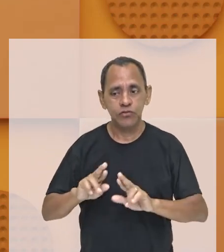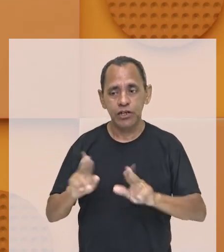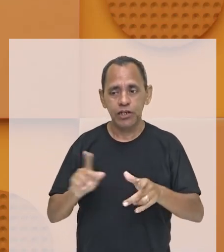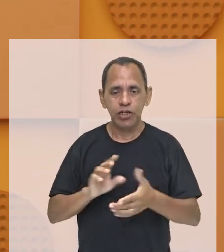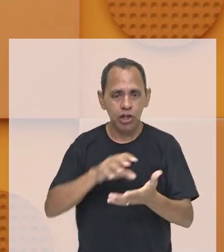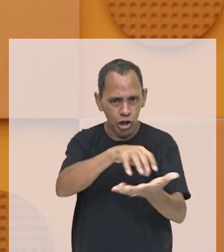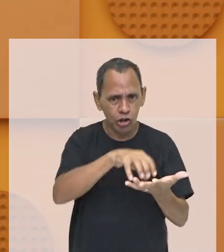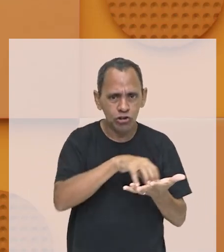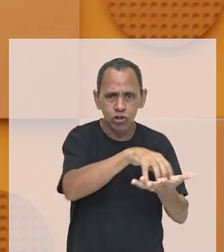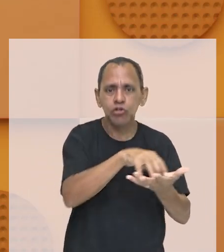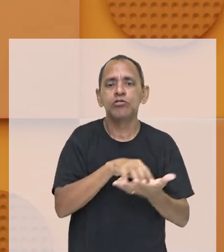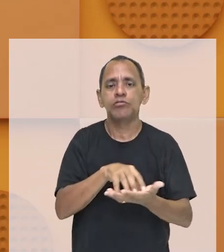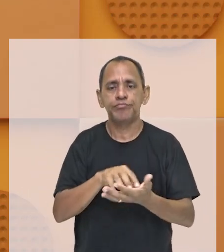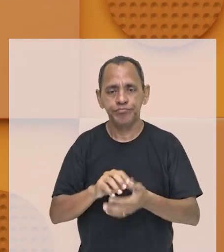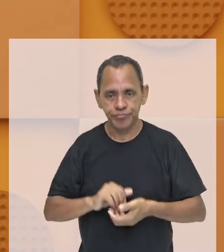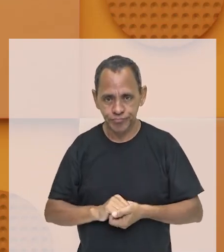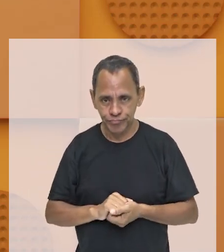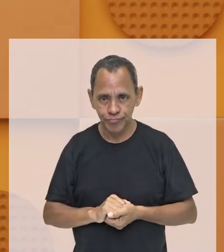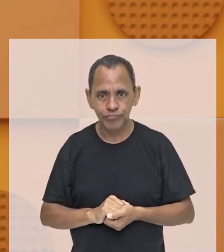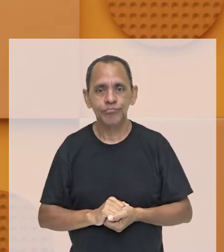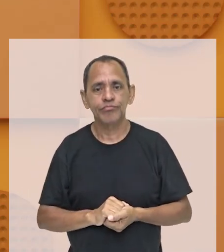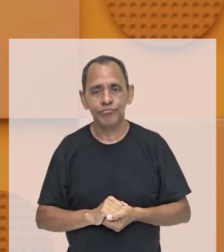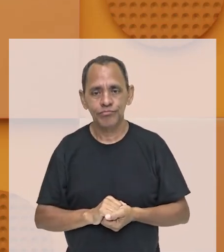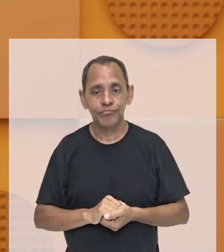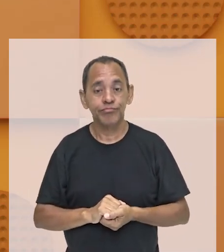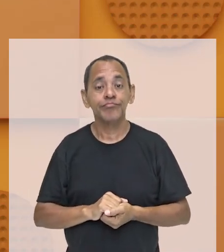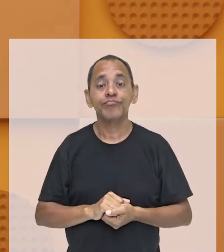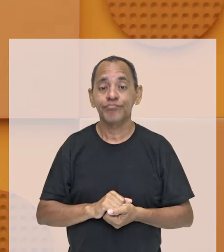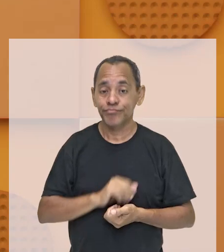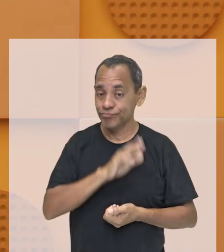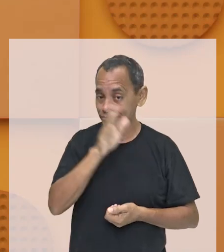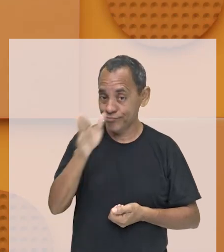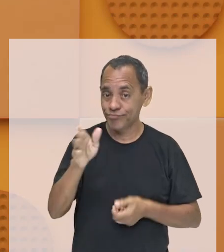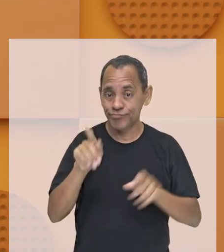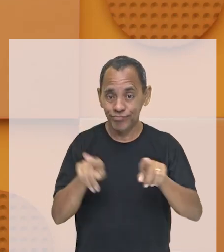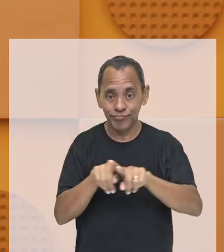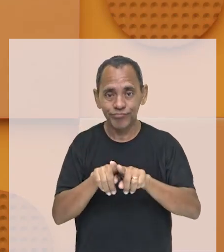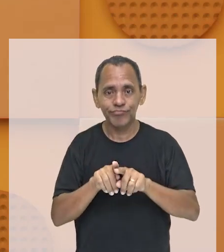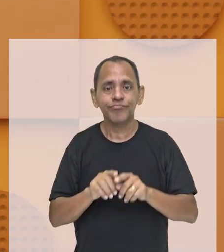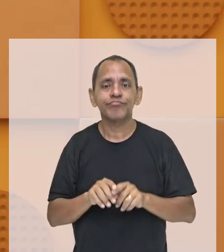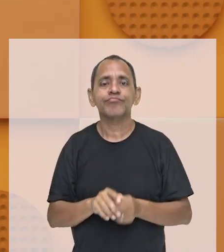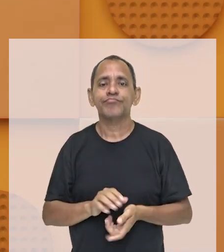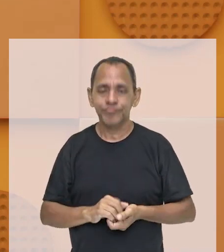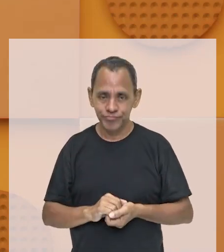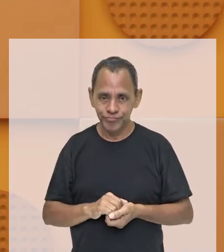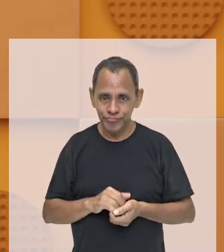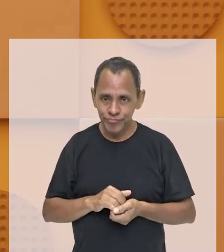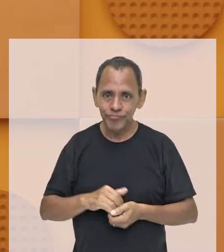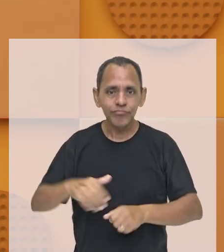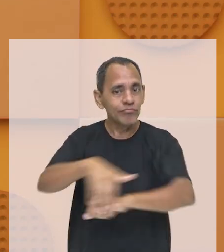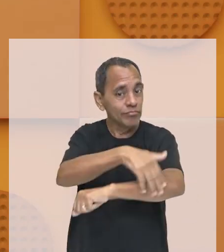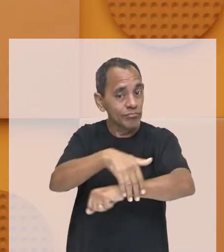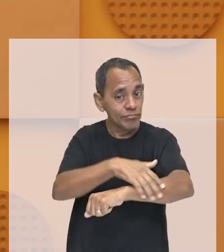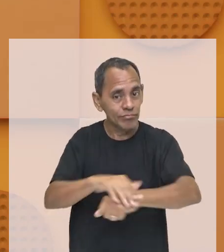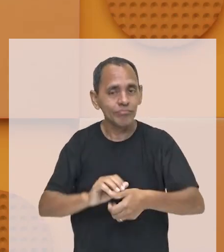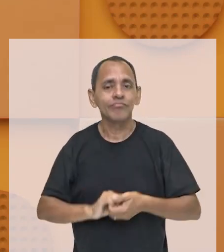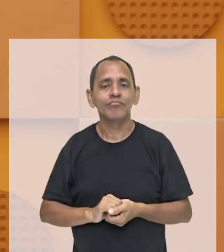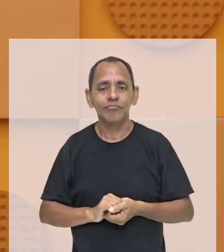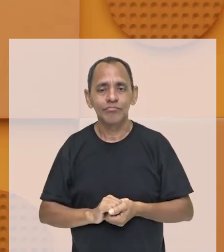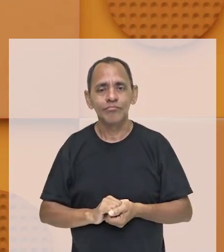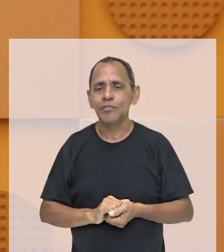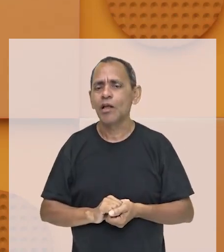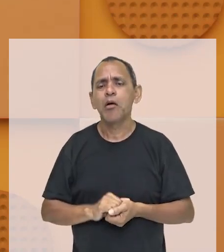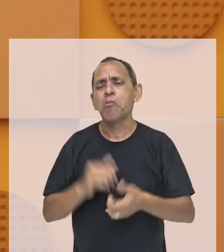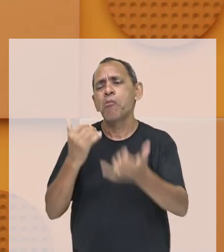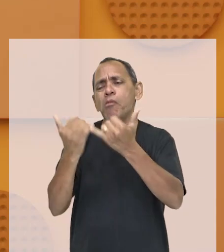vídeo a partir daí entraria no centro comercial ali, em partes de calçadão, à luz de como acontece aqui em Manaus, né? Bem parecido